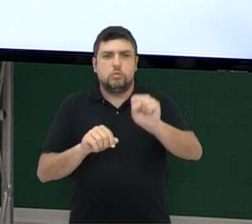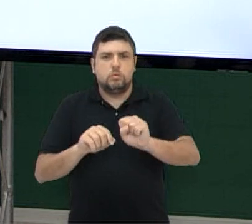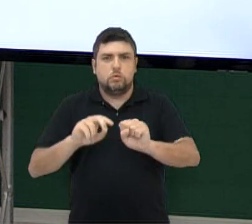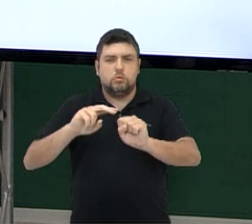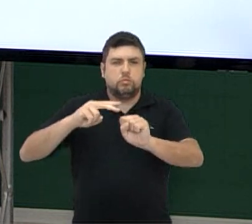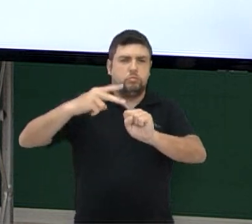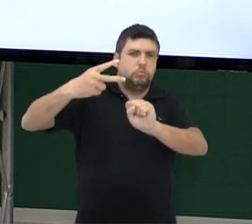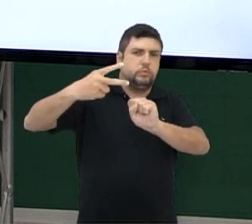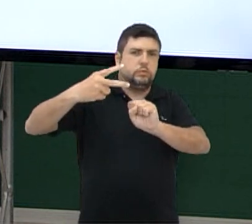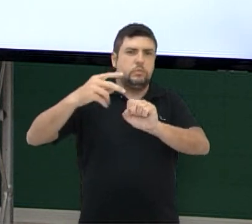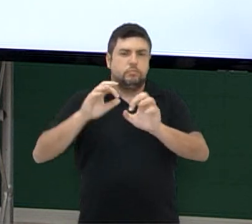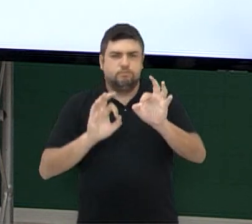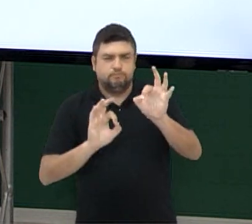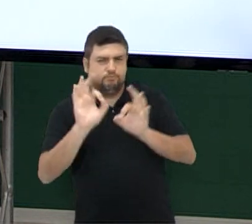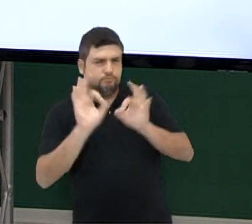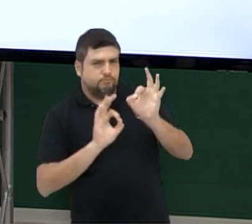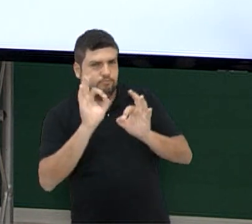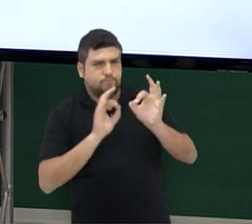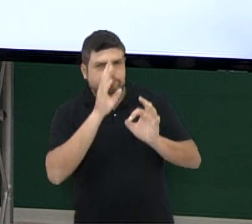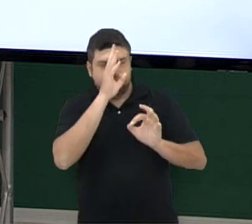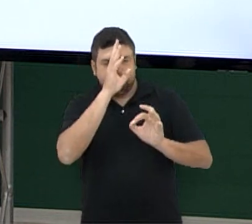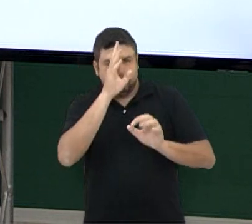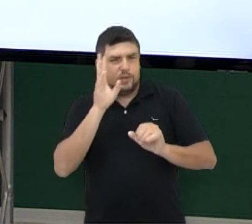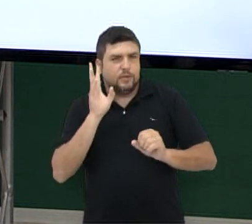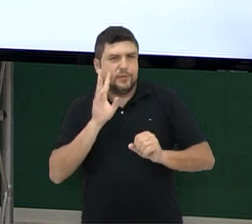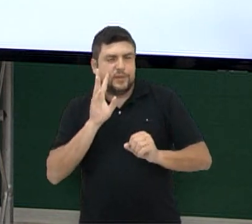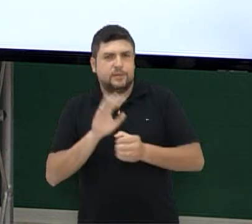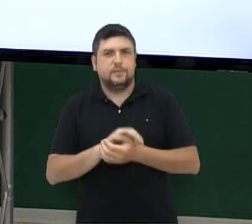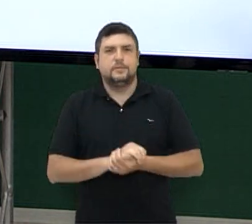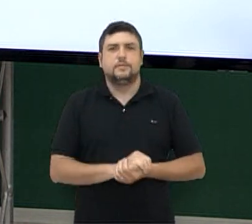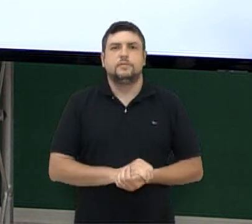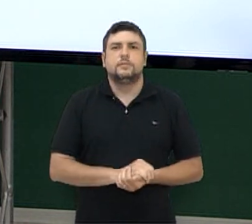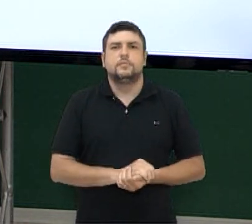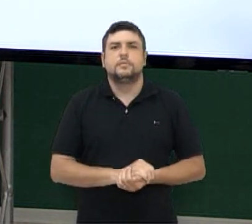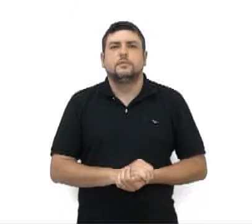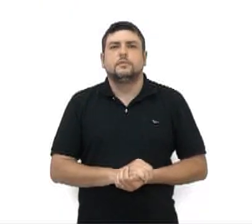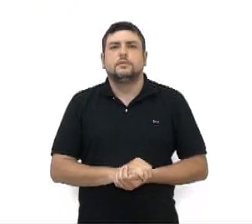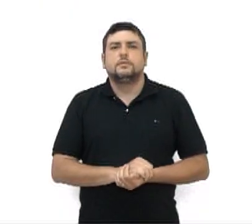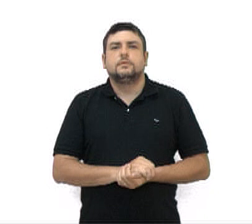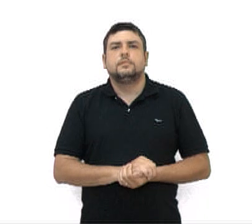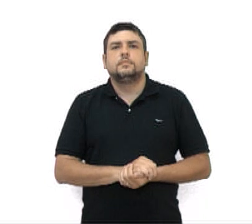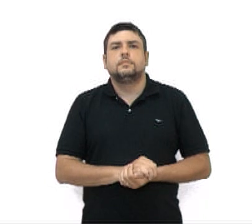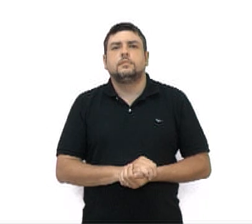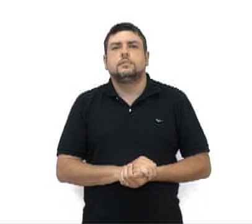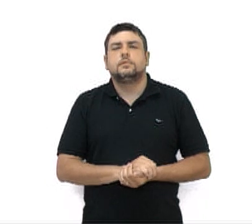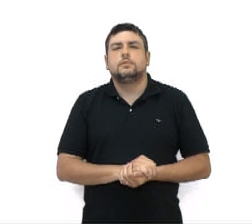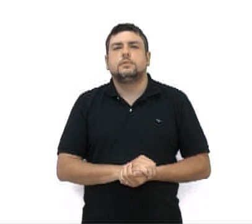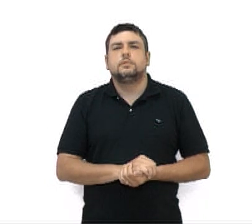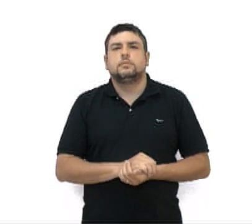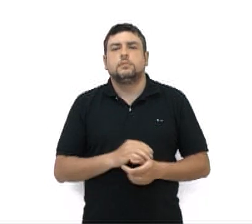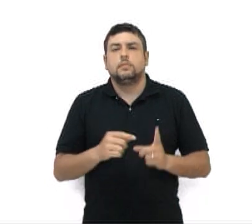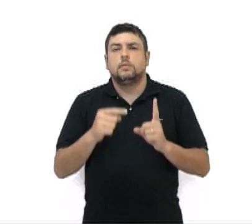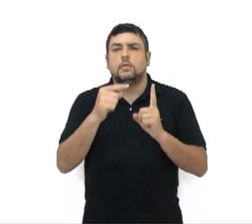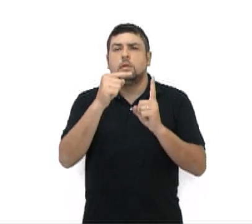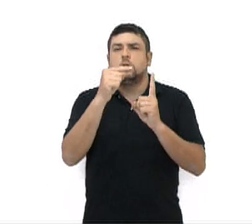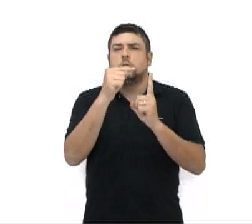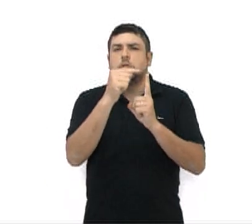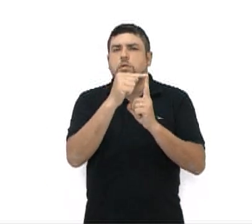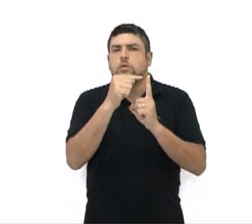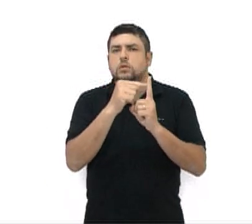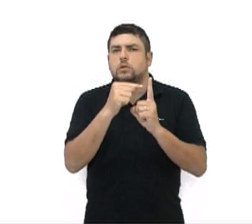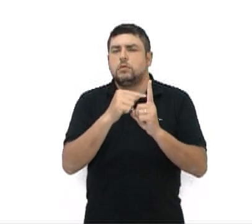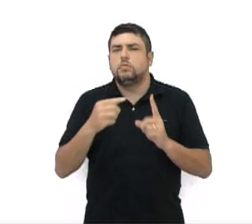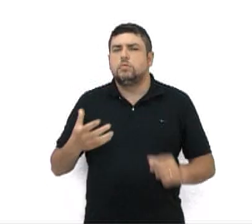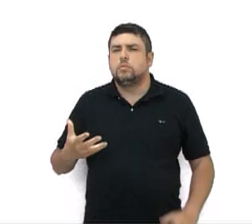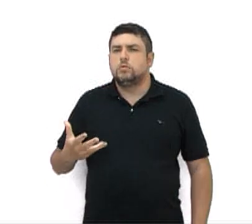uma arrumadinha ali para ficar bem legal, beleza? Vamos lá então. Tipos de aceleração.